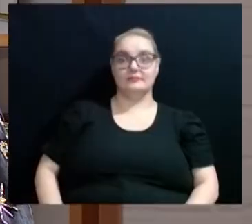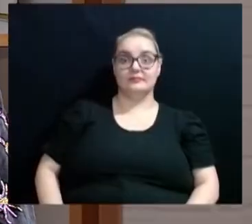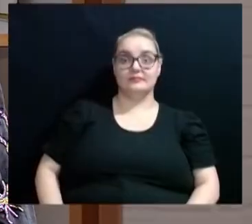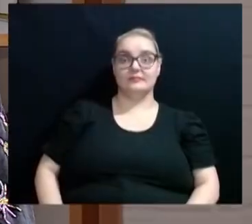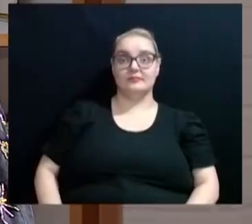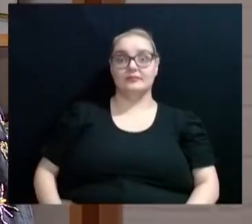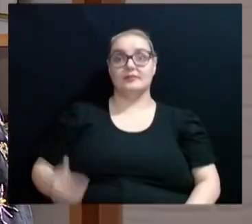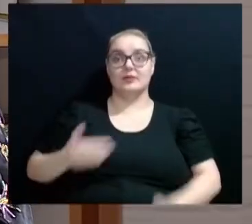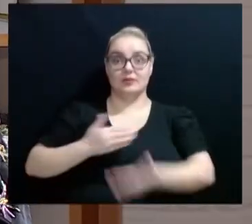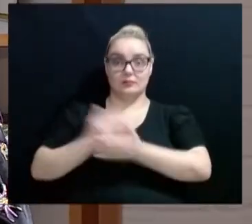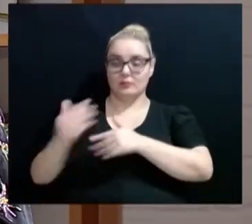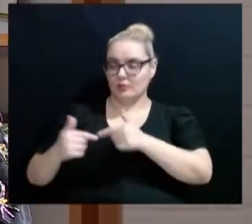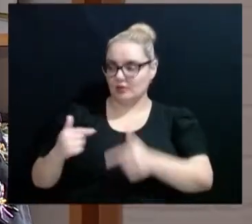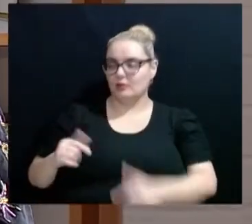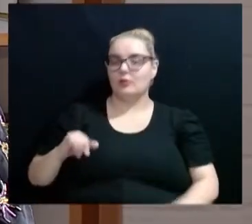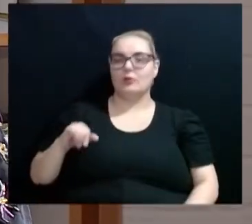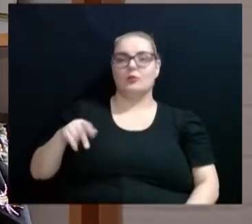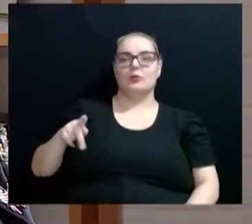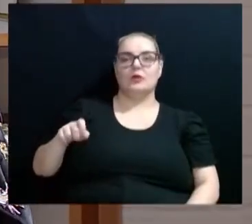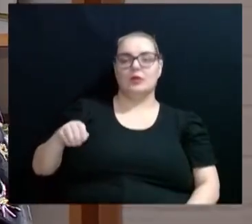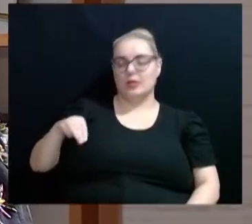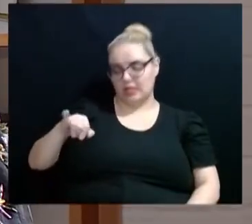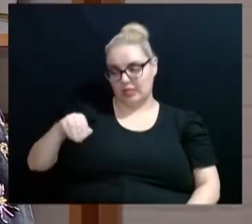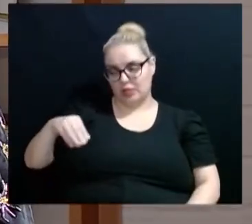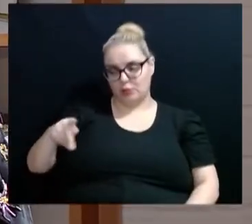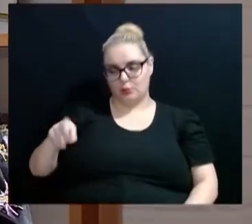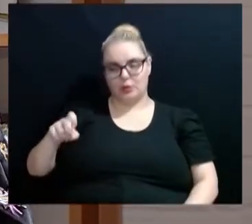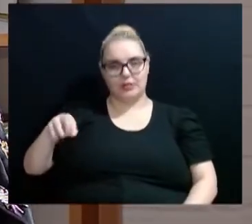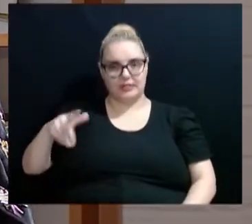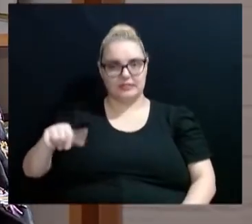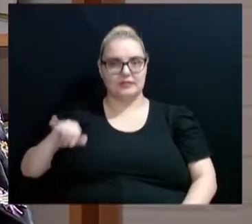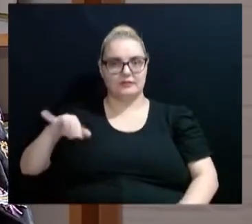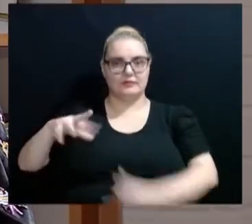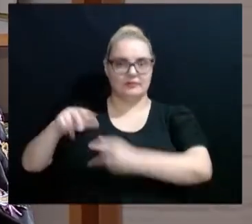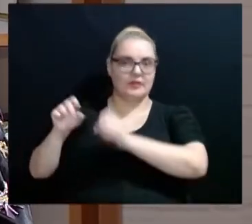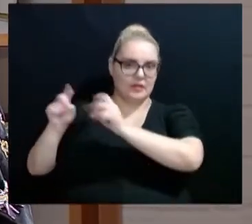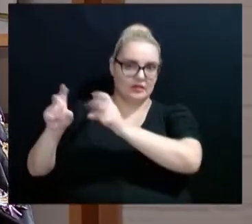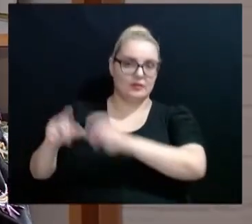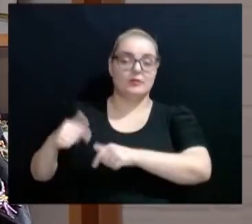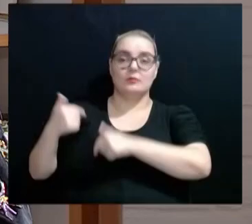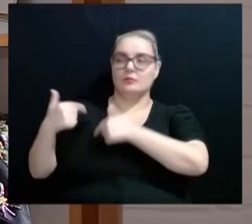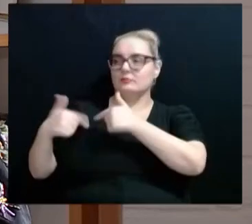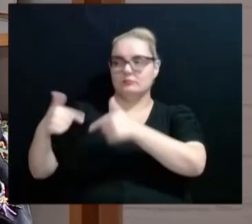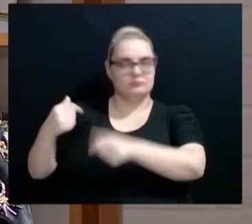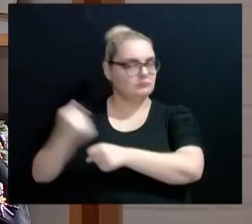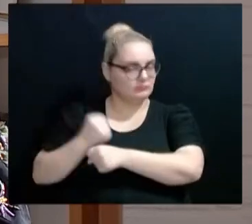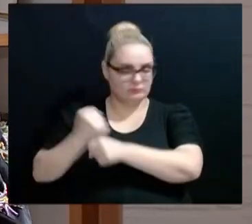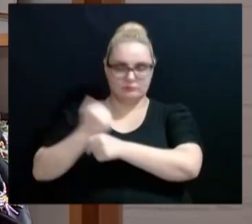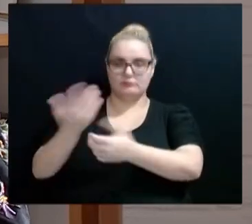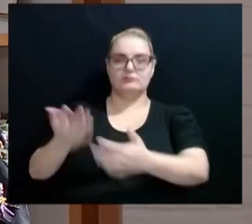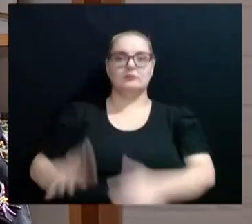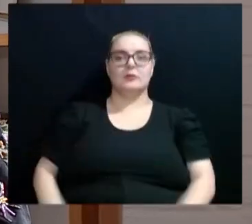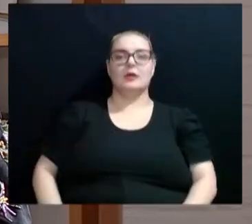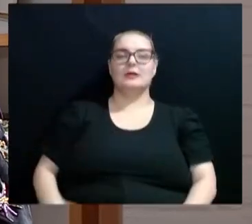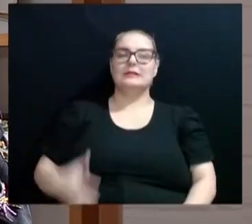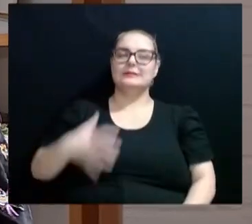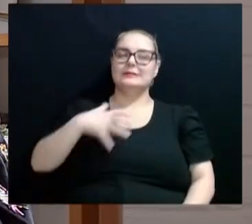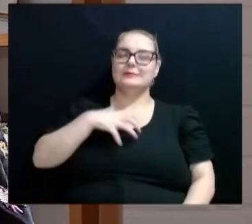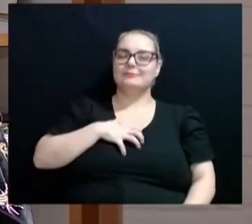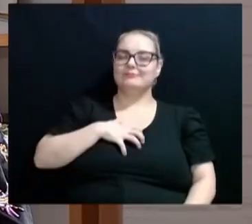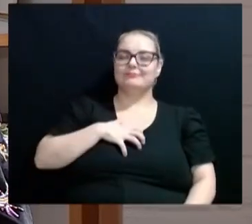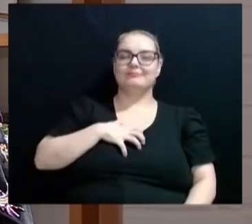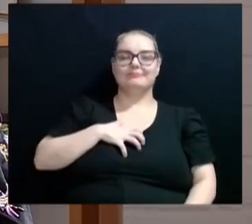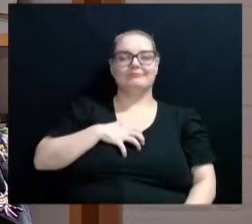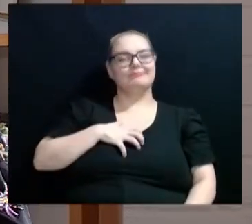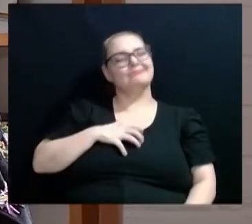formação. E eu comecei a trabalhar com importação, passei vários anos trabalhando com isso, mas